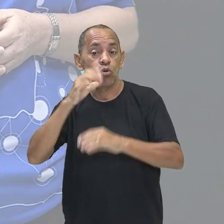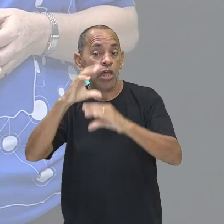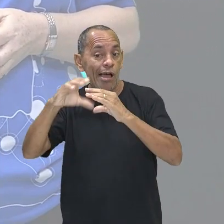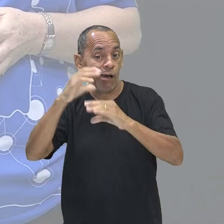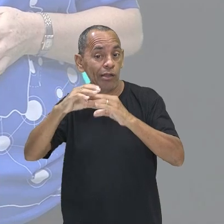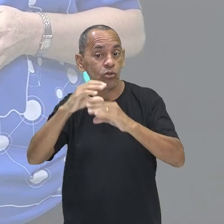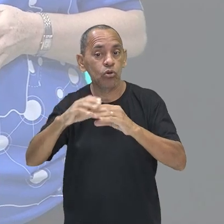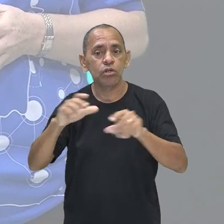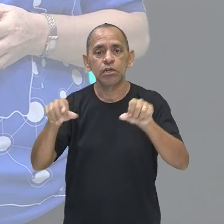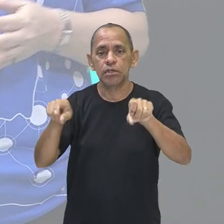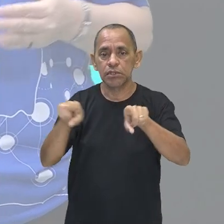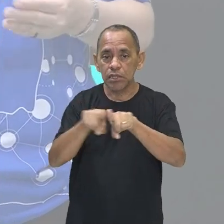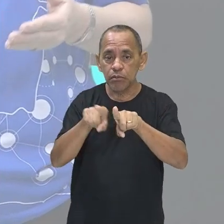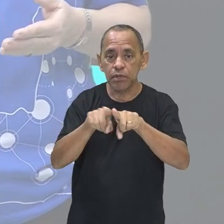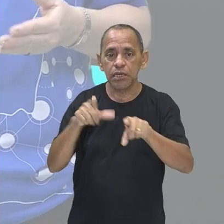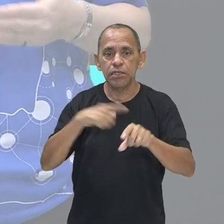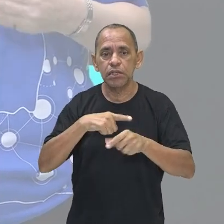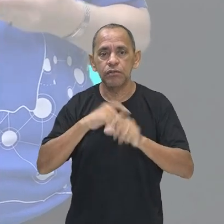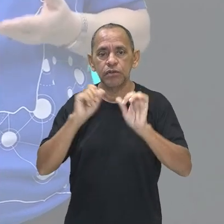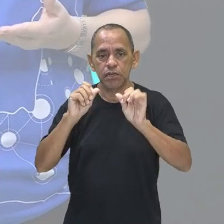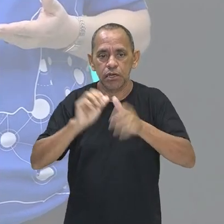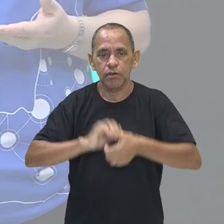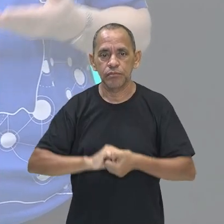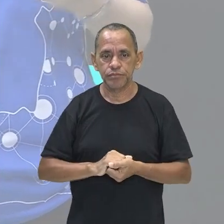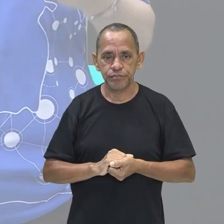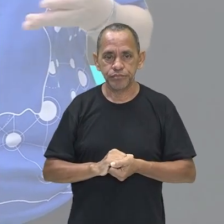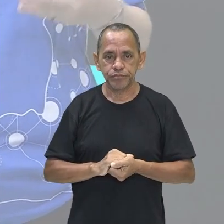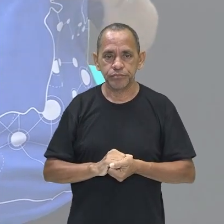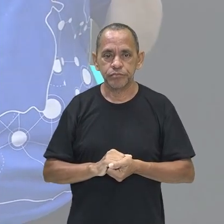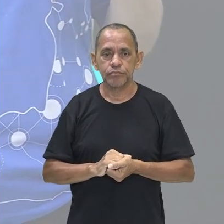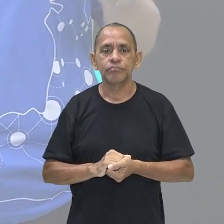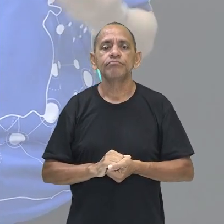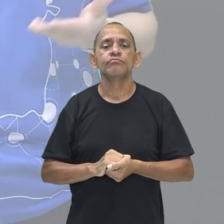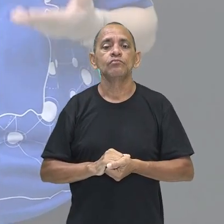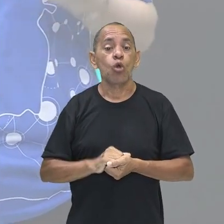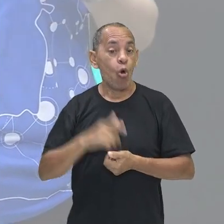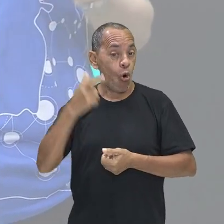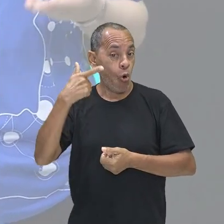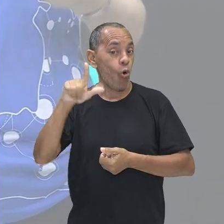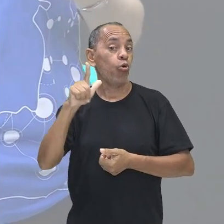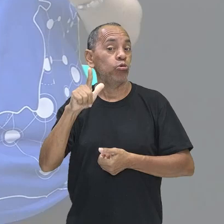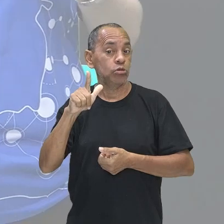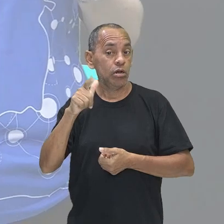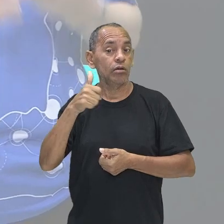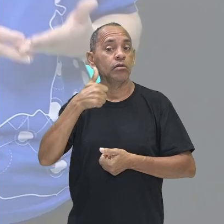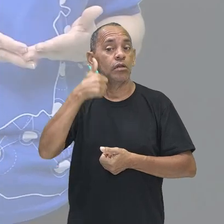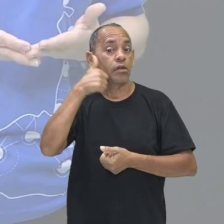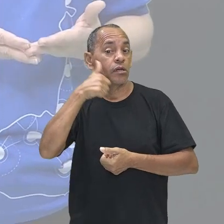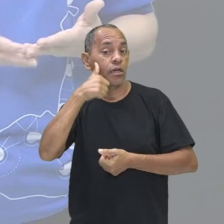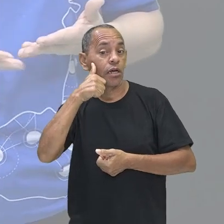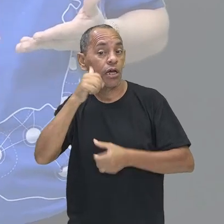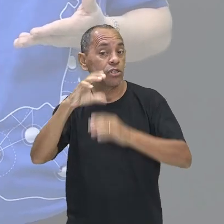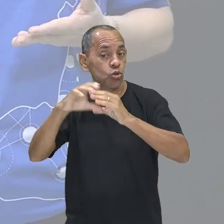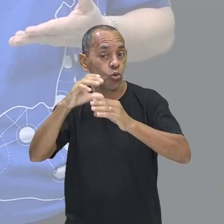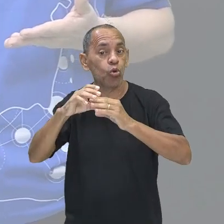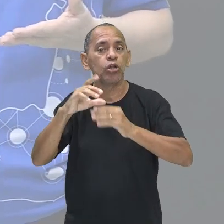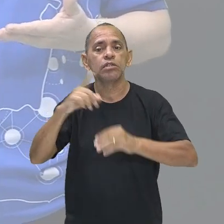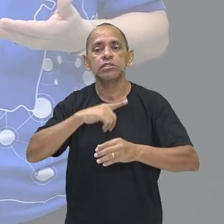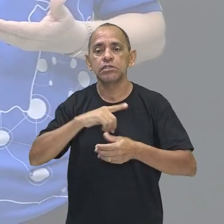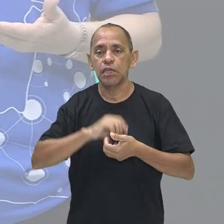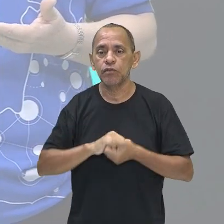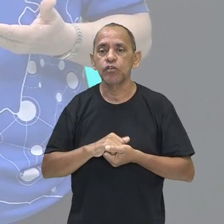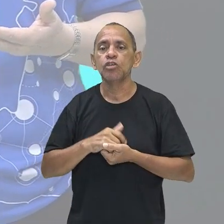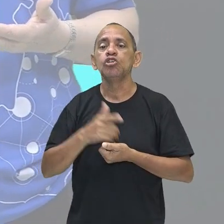do seu álbum póstumo. Então, já pensou? Olha só quantos artistas fizeram a regravação, né,